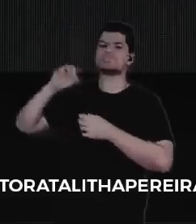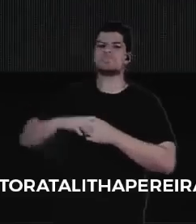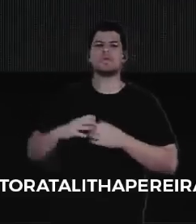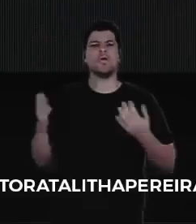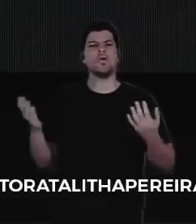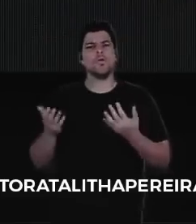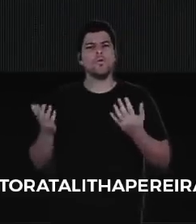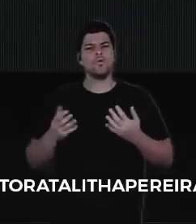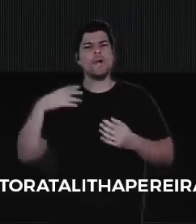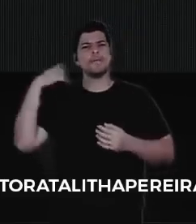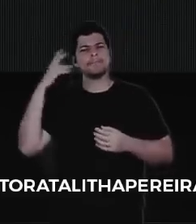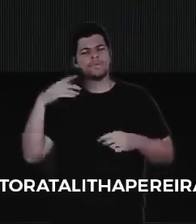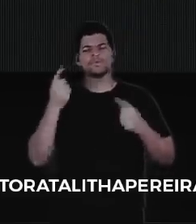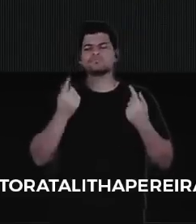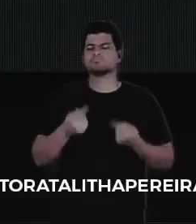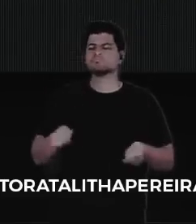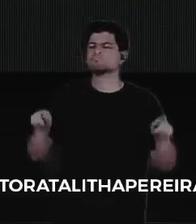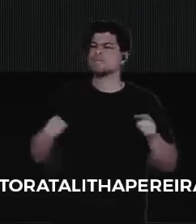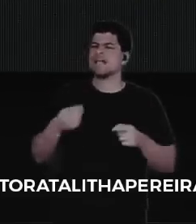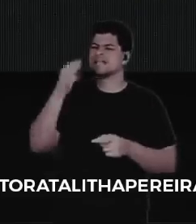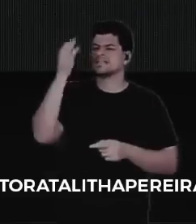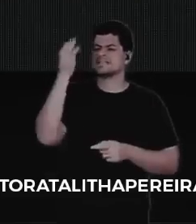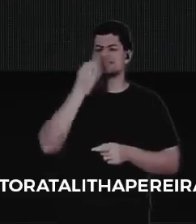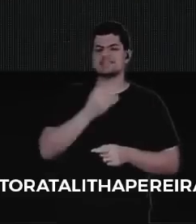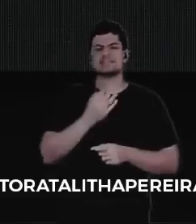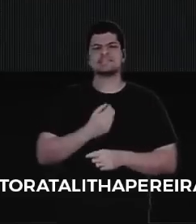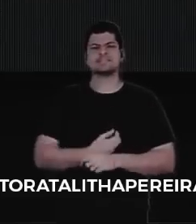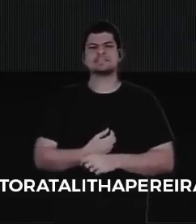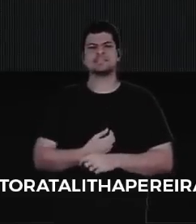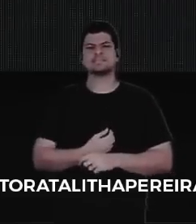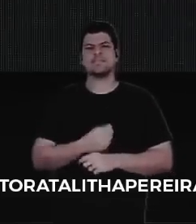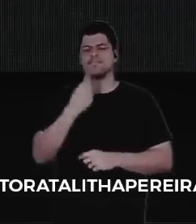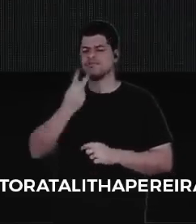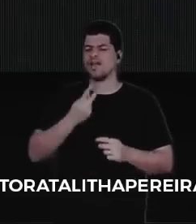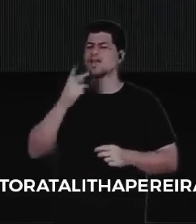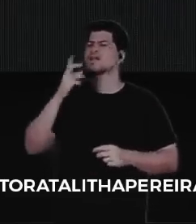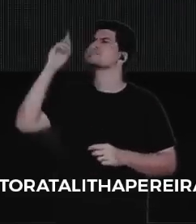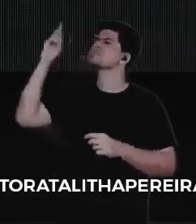gente cantando aquela música dizendo que Ele é grande.